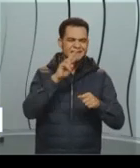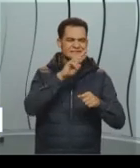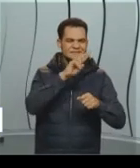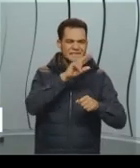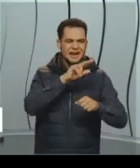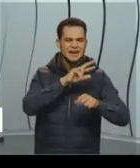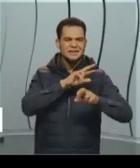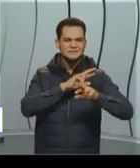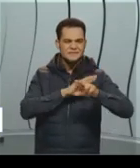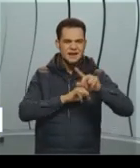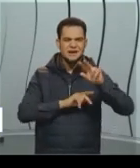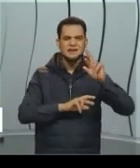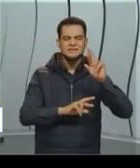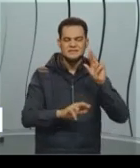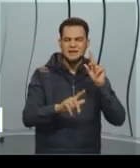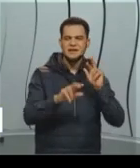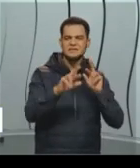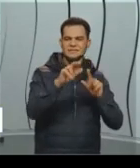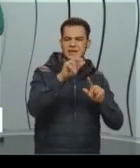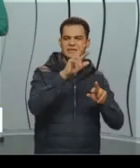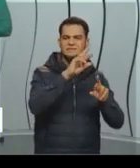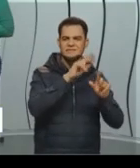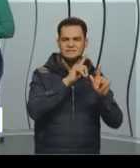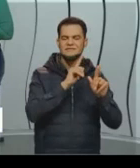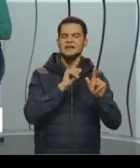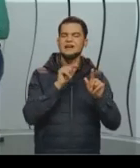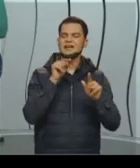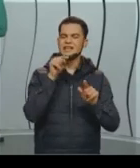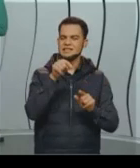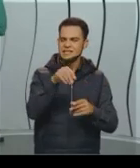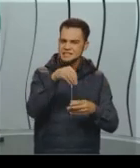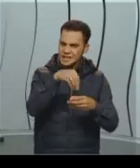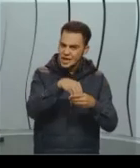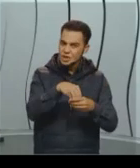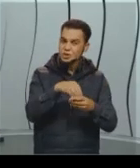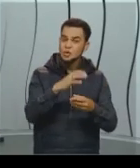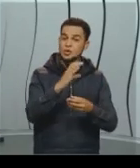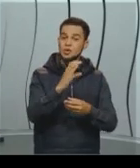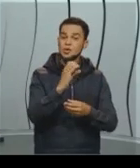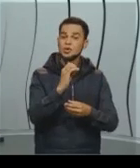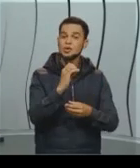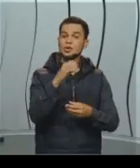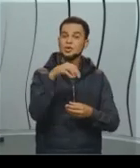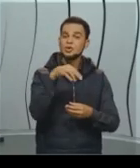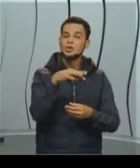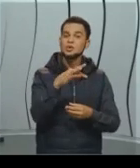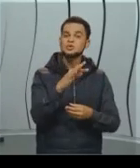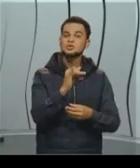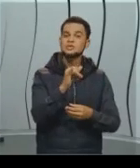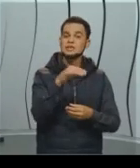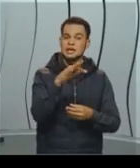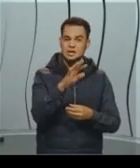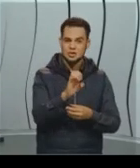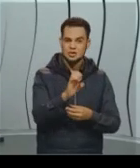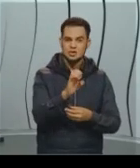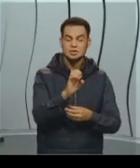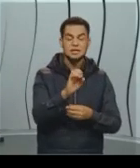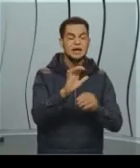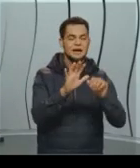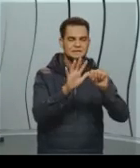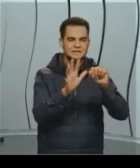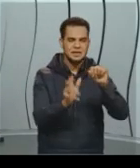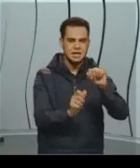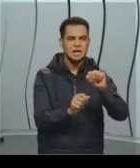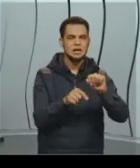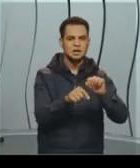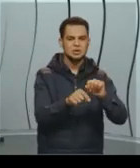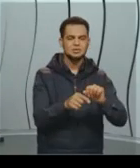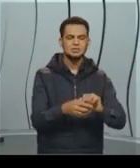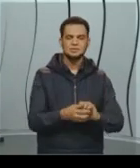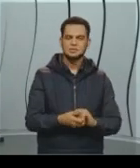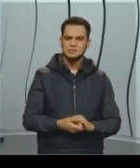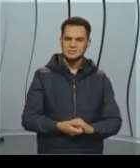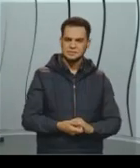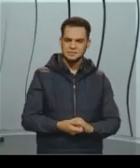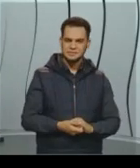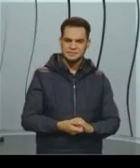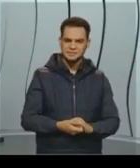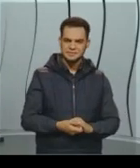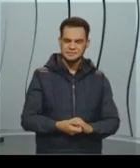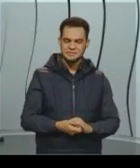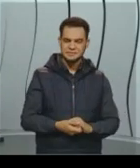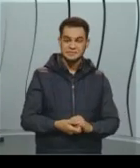a diversidade aí nesse continente. A respeito dos seus grupos étnicos também, nós temos aí